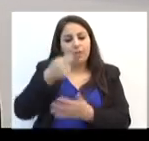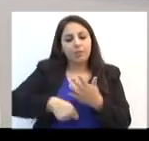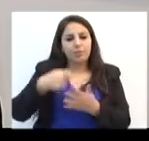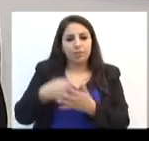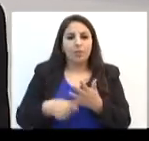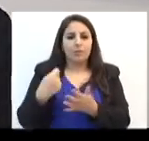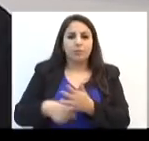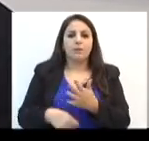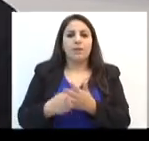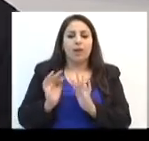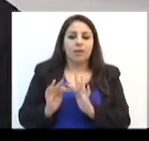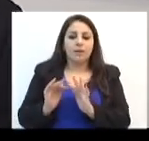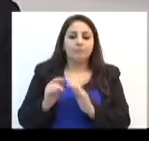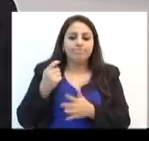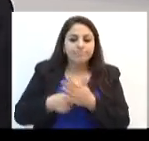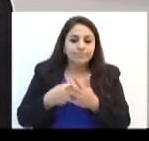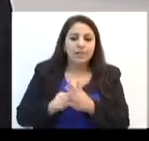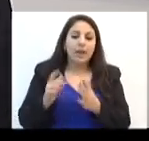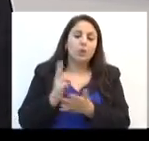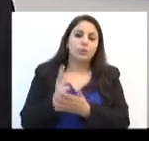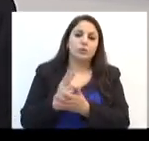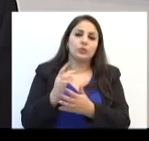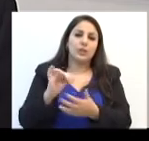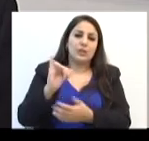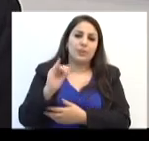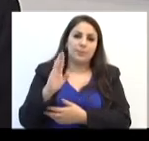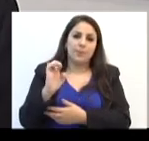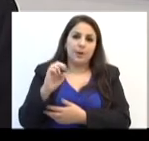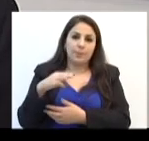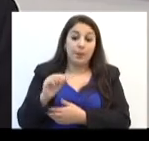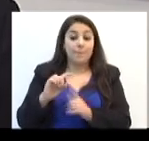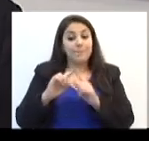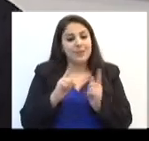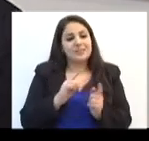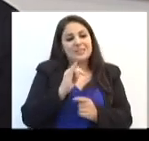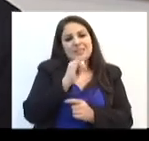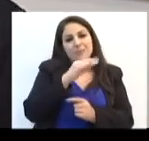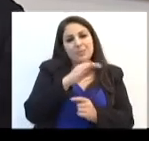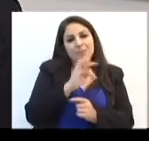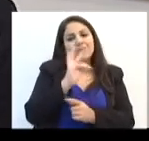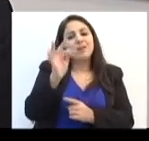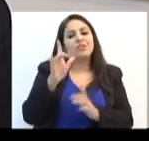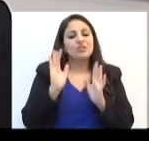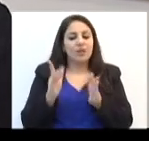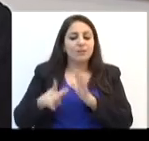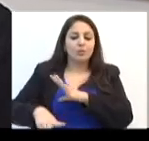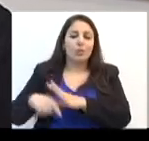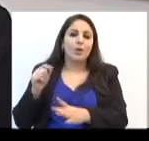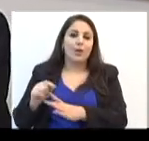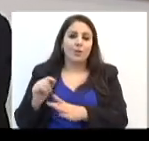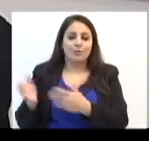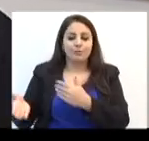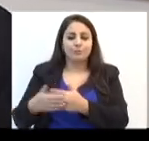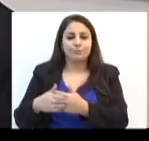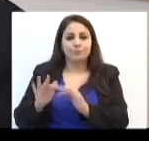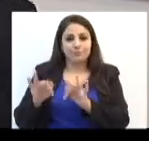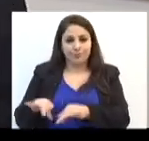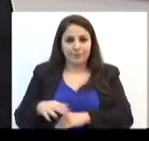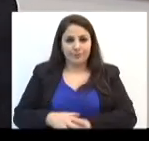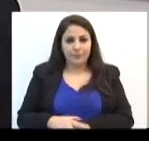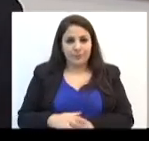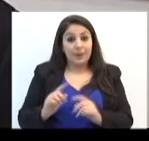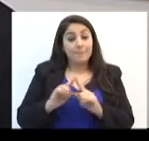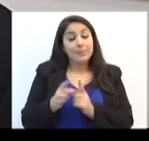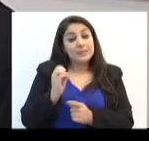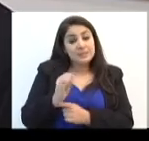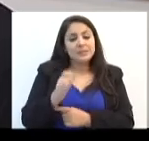tentar reverter algo que pelo IBAMA federal já está decidido, que é o fechamento da base avançada aqui em Passo Fundo. Mas